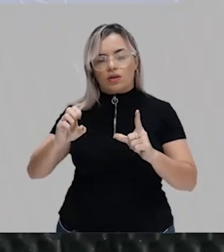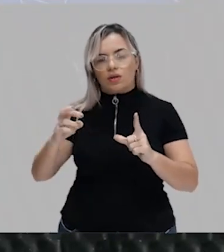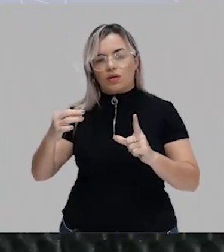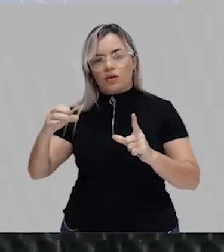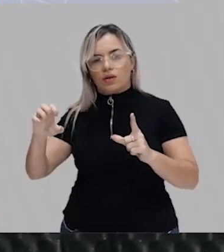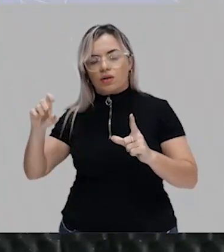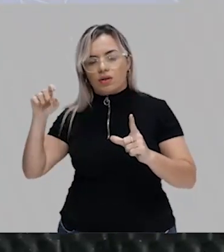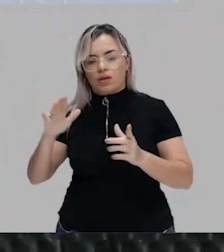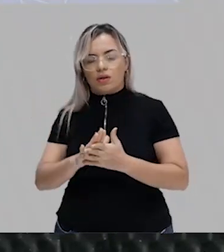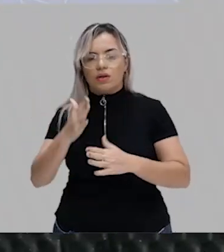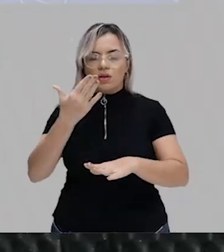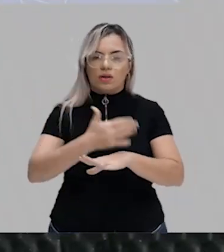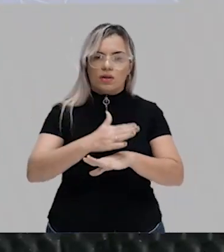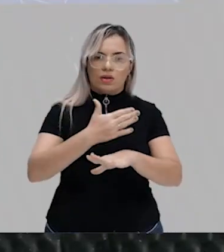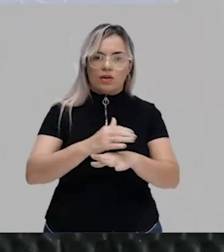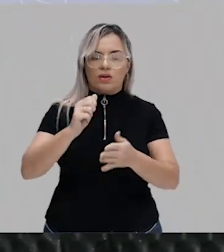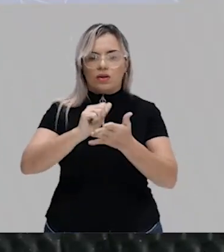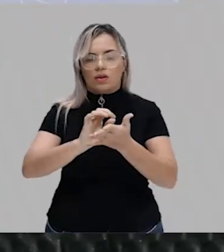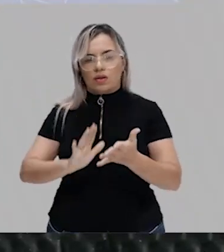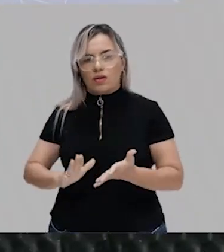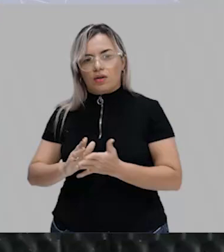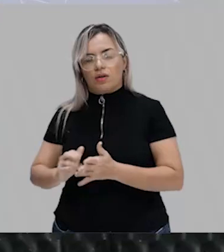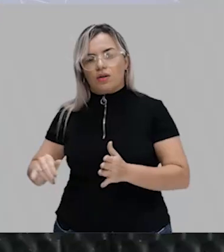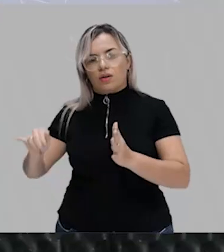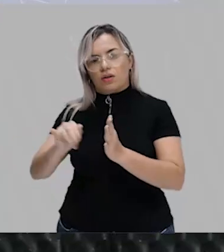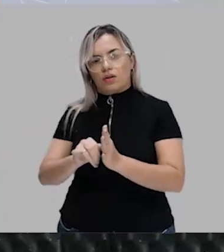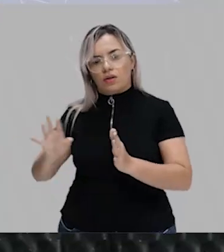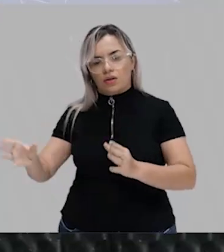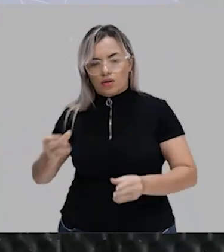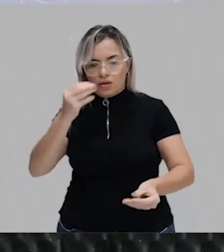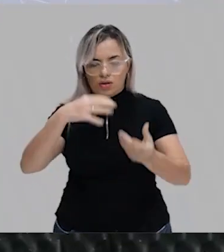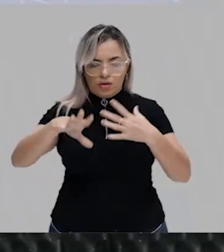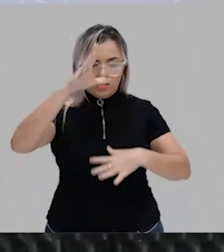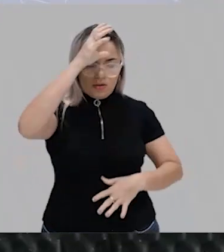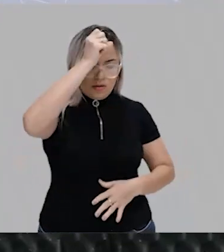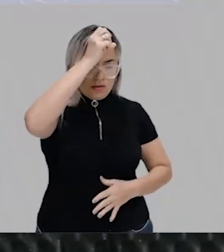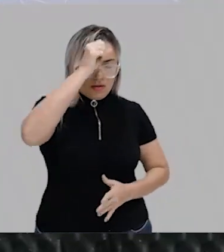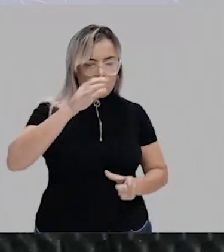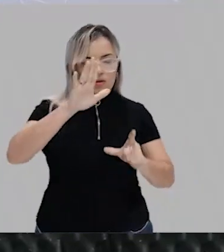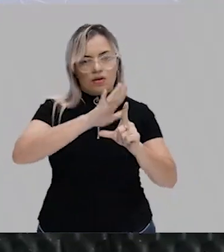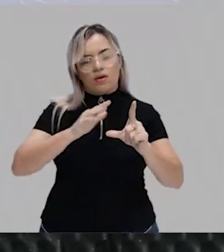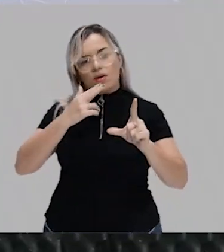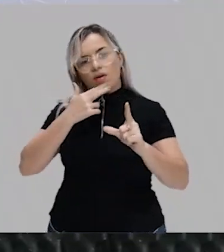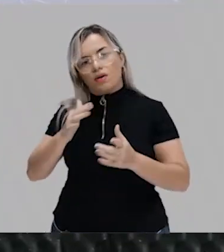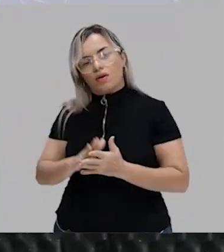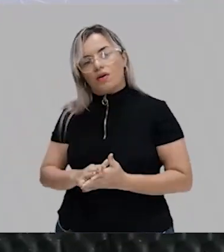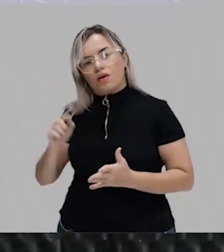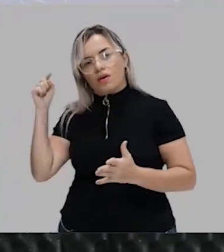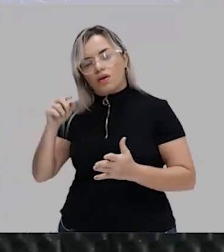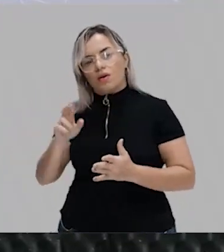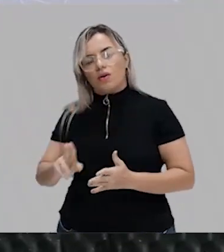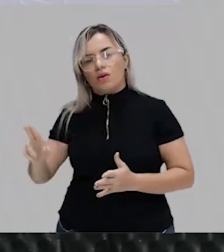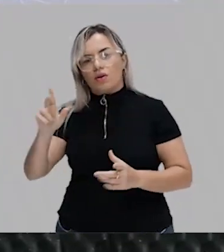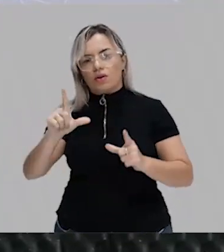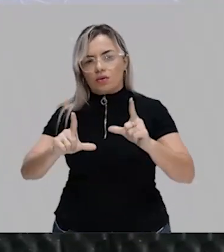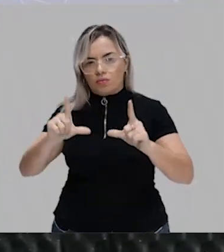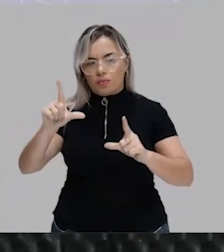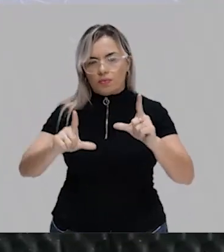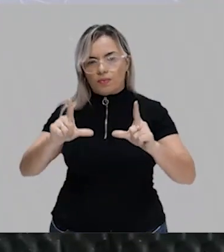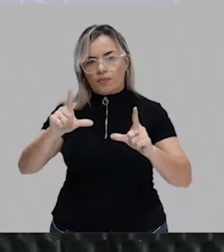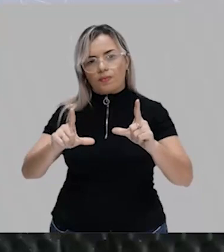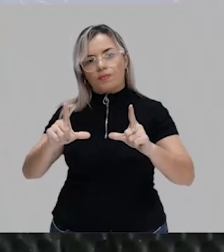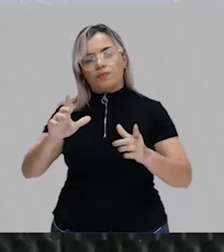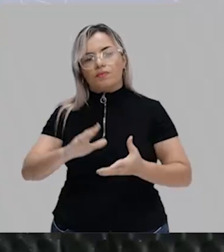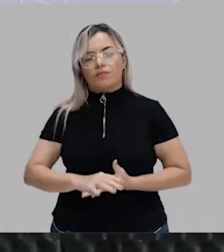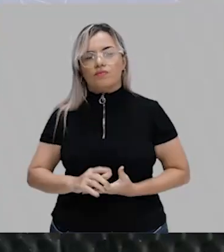esse exercício, identifiquem o que vocês estão aprendendo aqui, identifiquem nas séries que vocês estão assistindo, tá